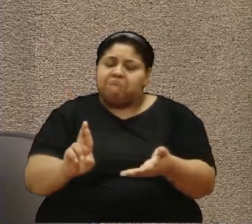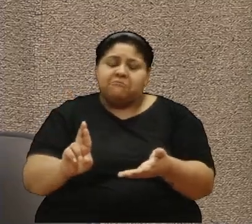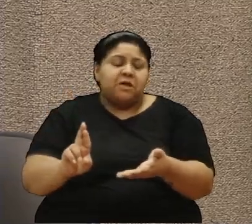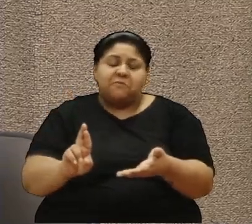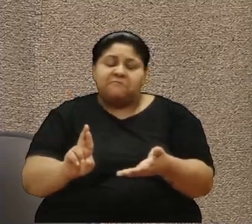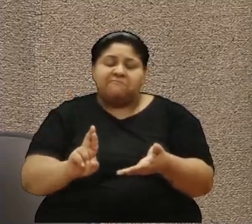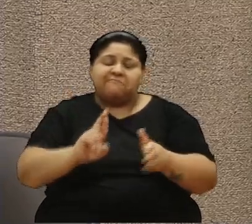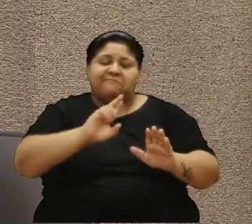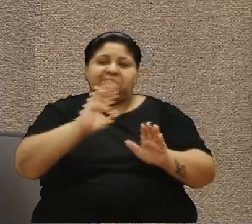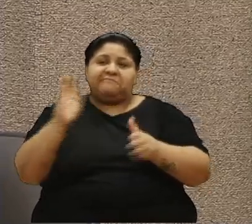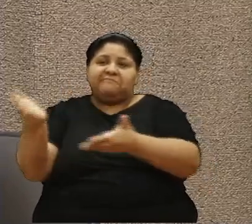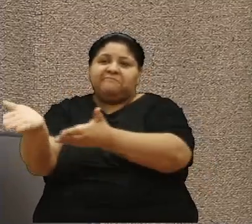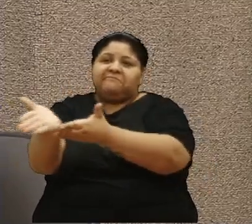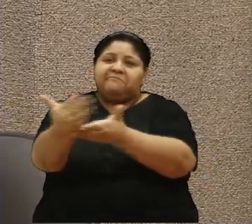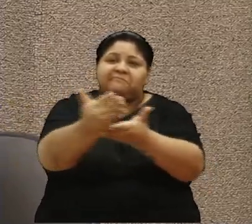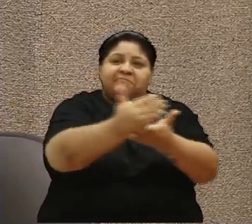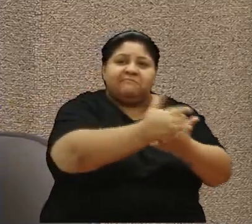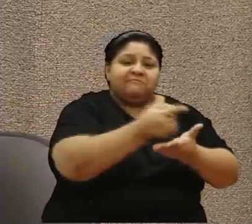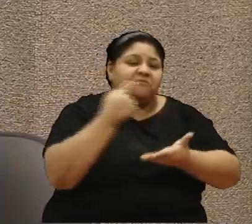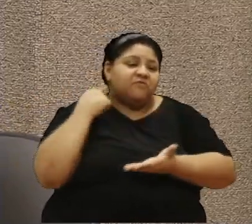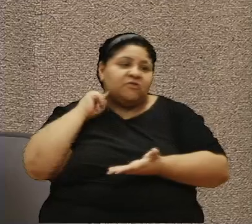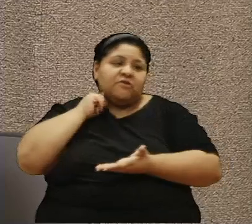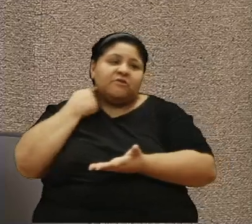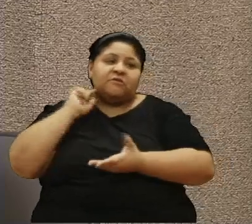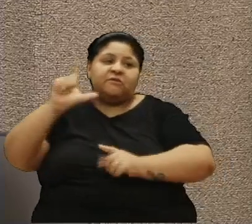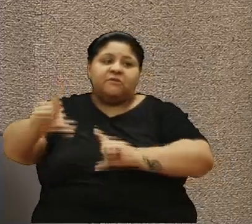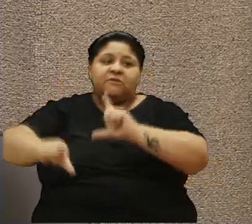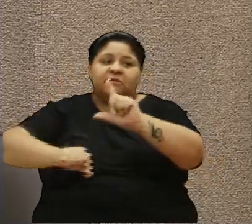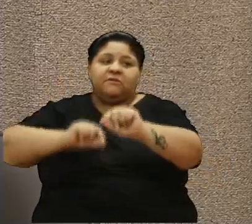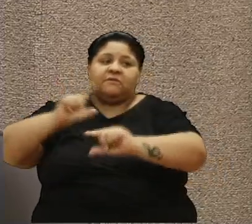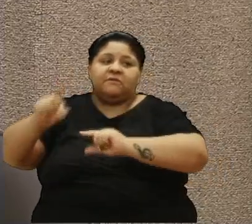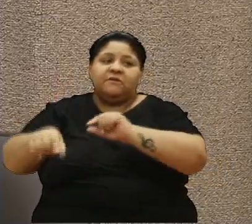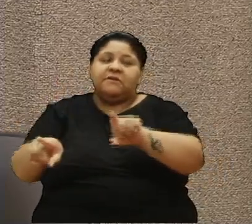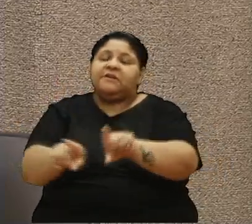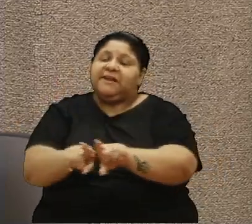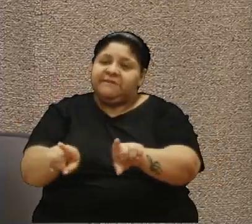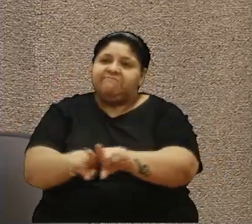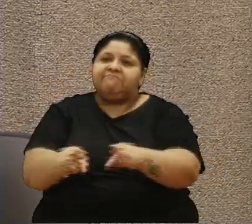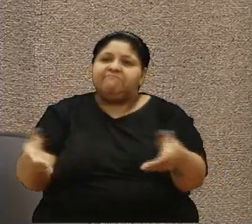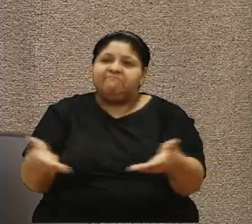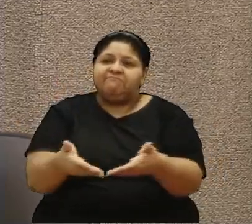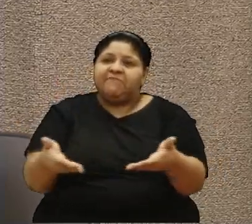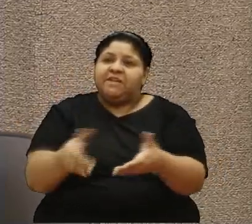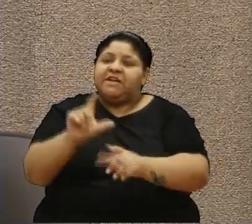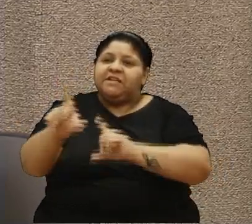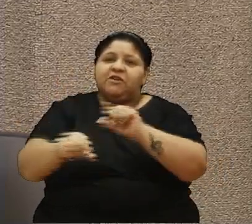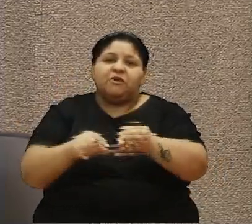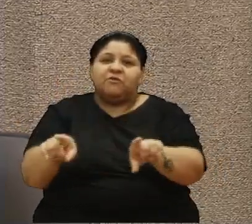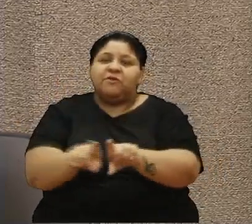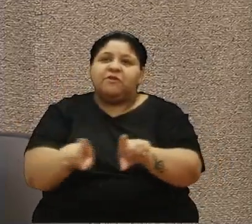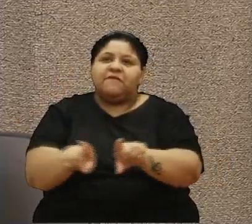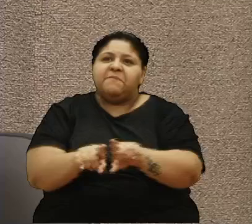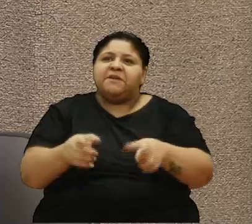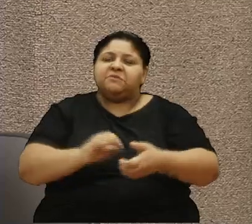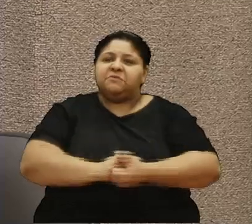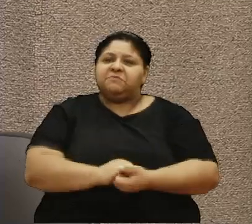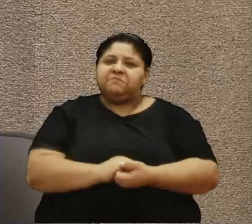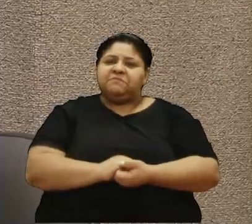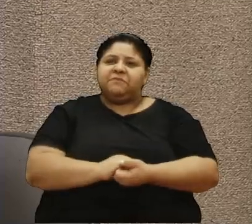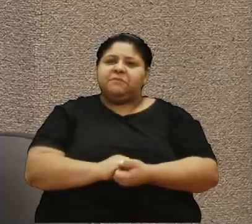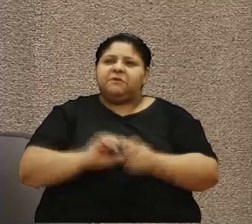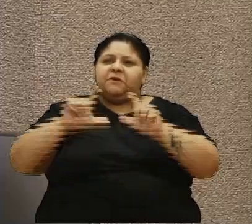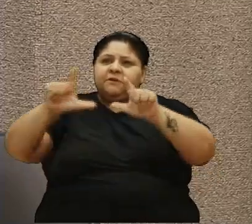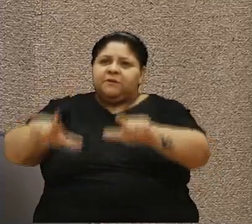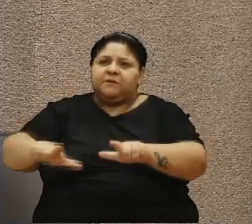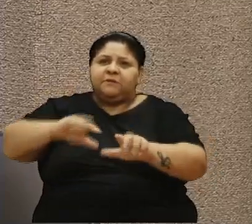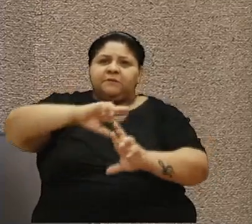lá recolher aquele lixo seletivo, em tese seletivo, ir lá na Associação de Recicladores